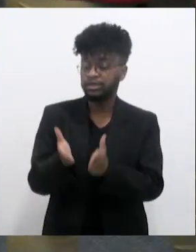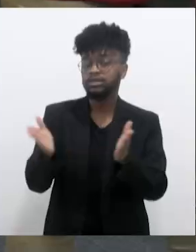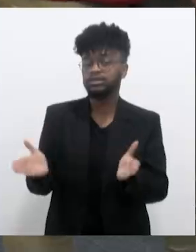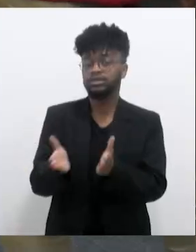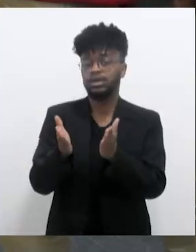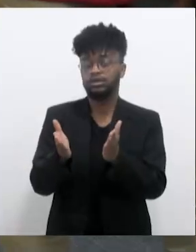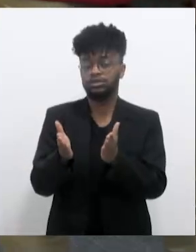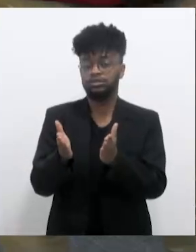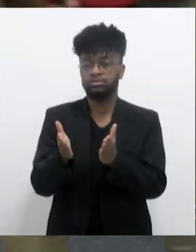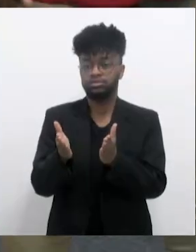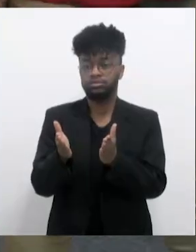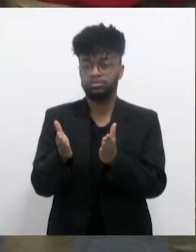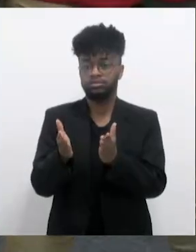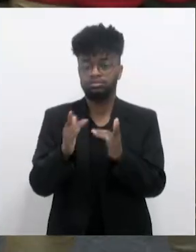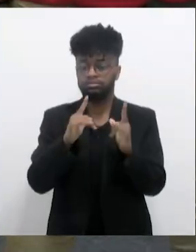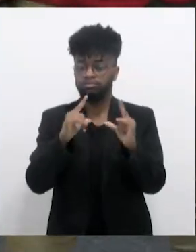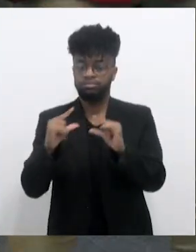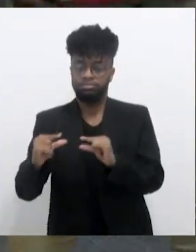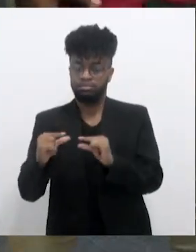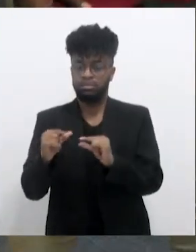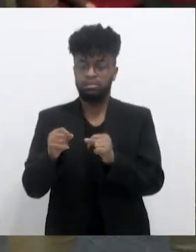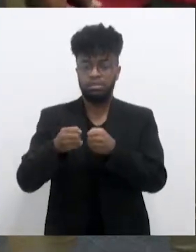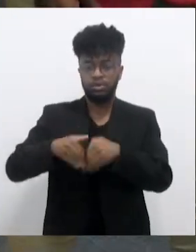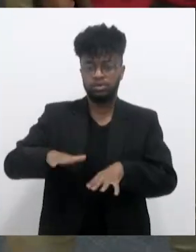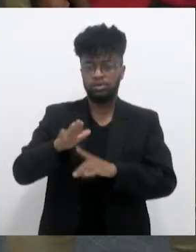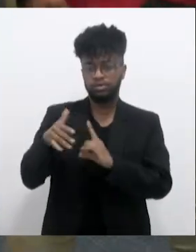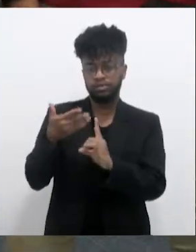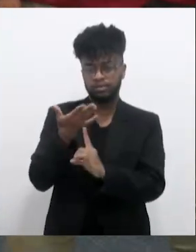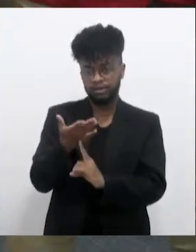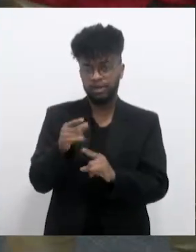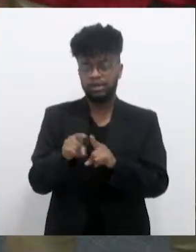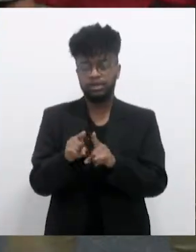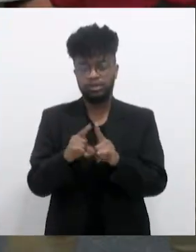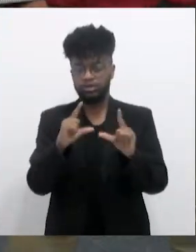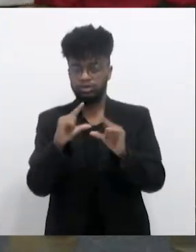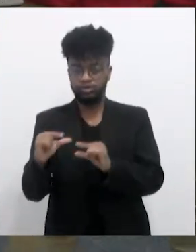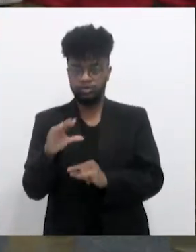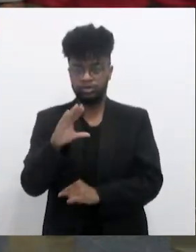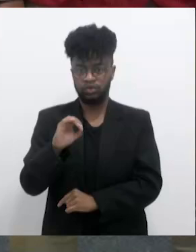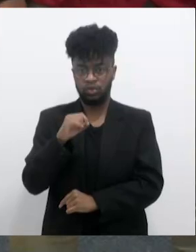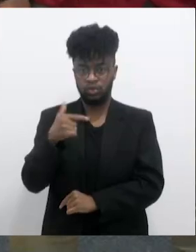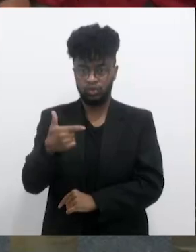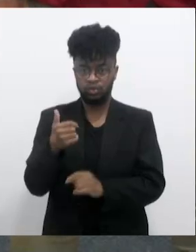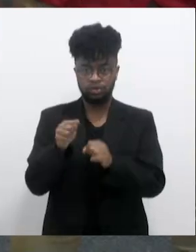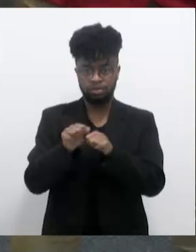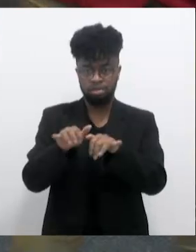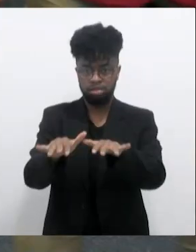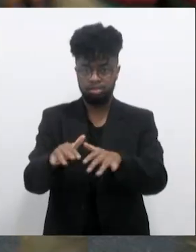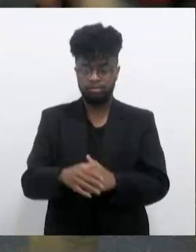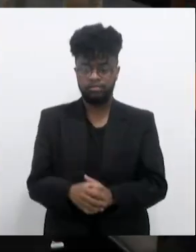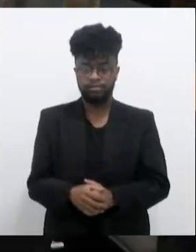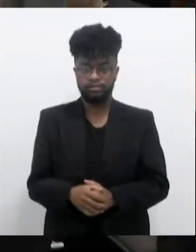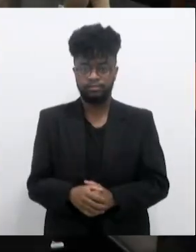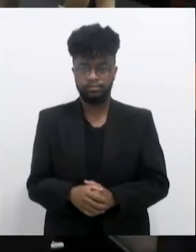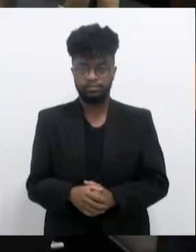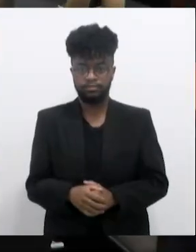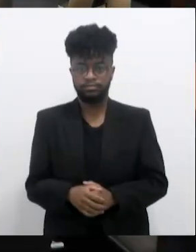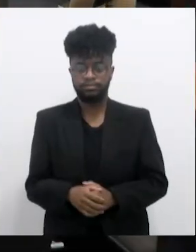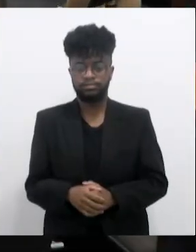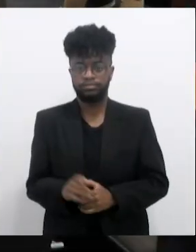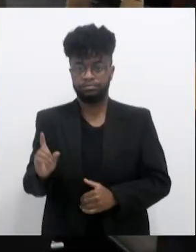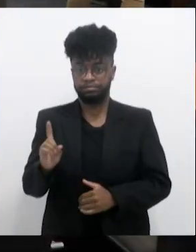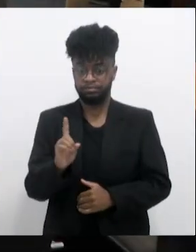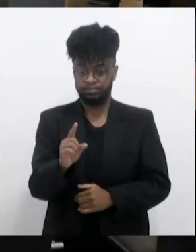eles sejam menos poluentes e menos emissores de carbono. Presidente, para discutir.